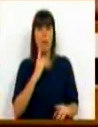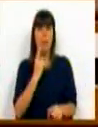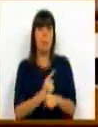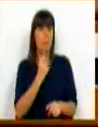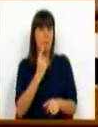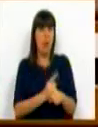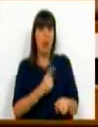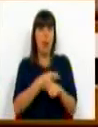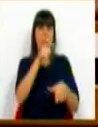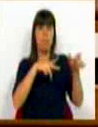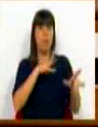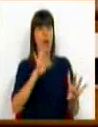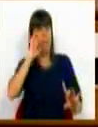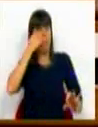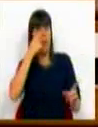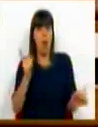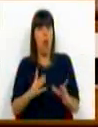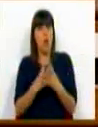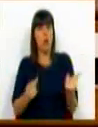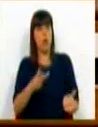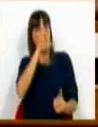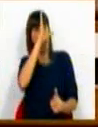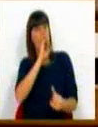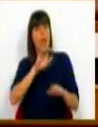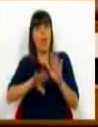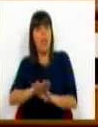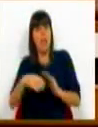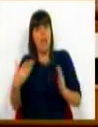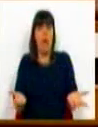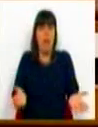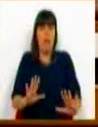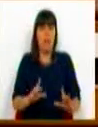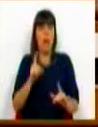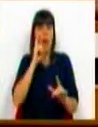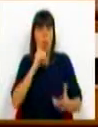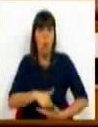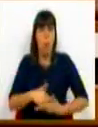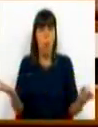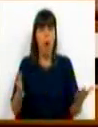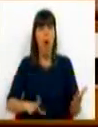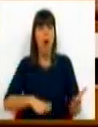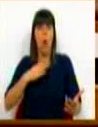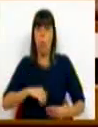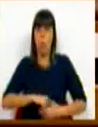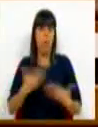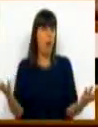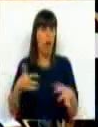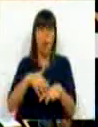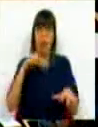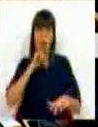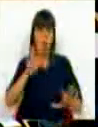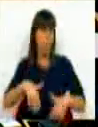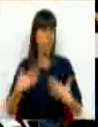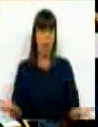os portugueses os custos de uma solução governativa da direita sem estabilidade e confiança parlamentar